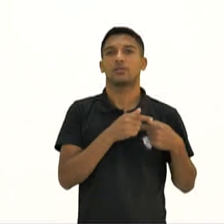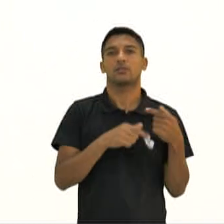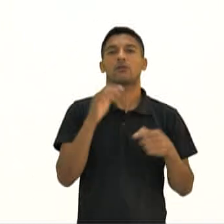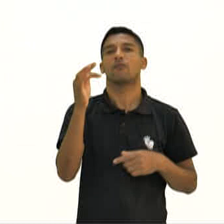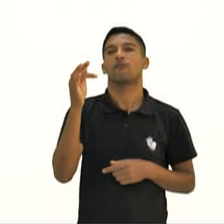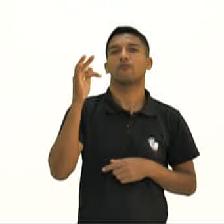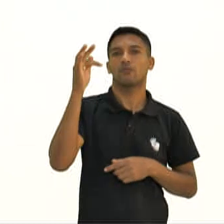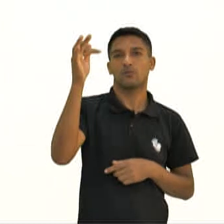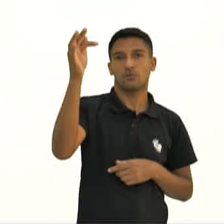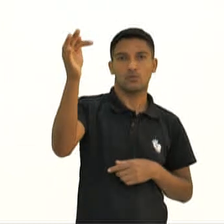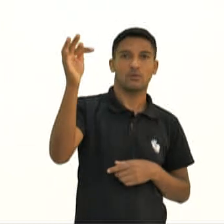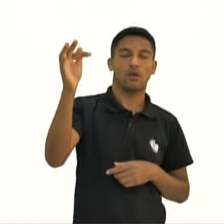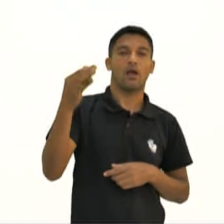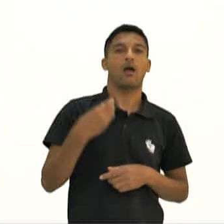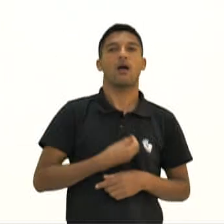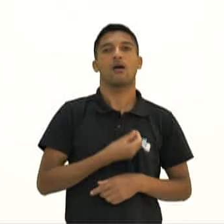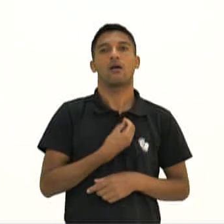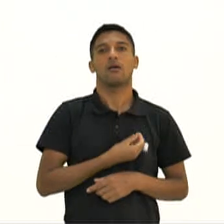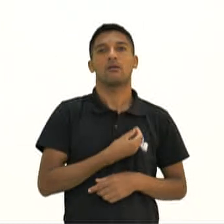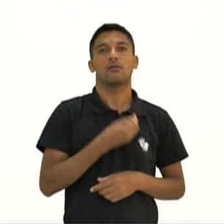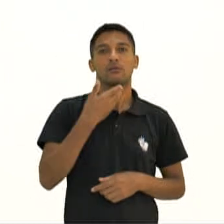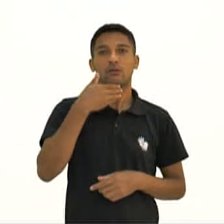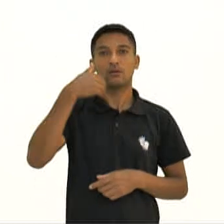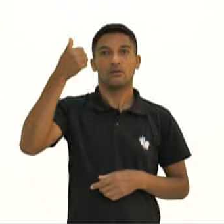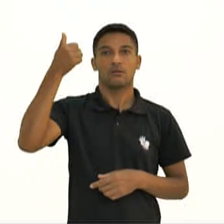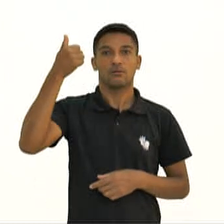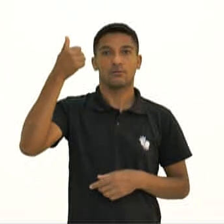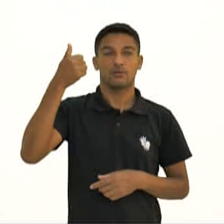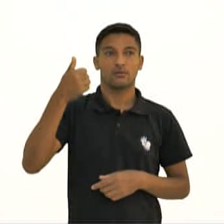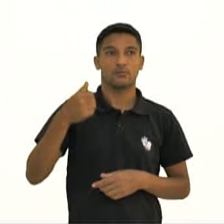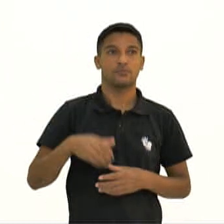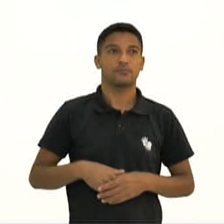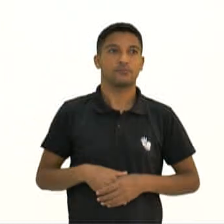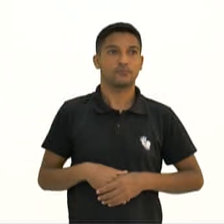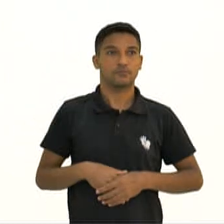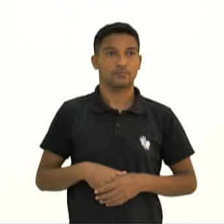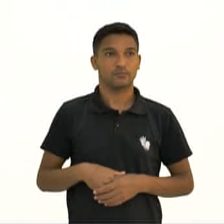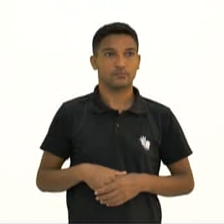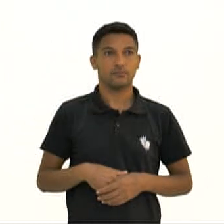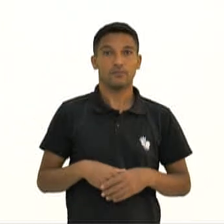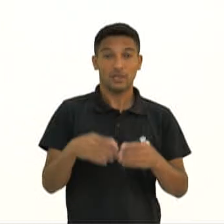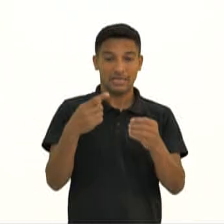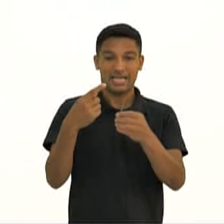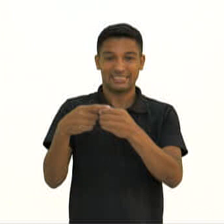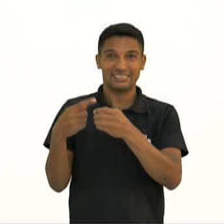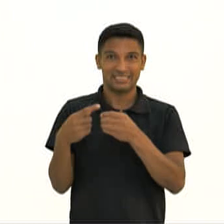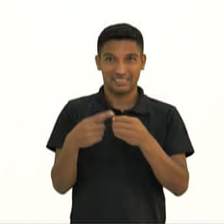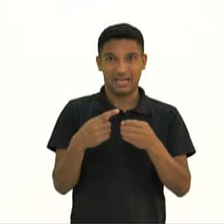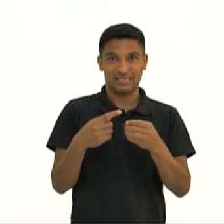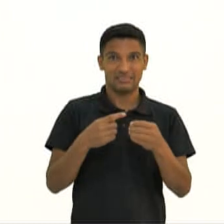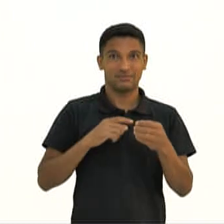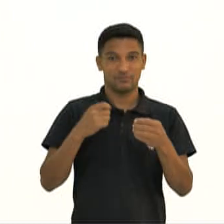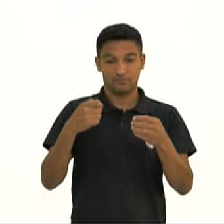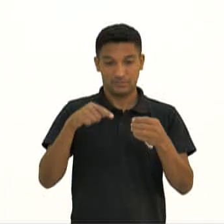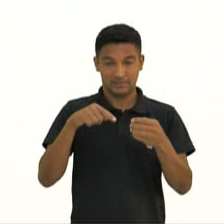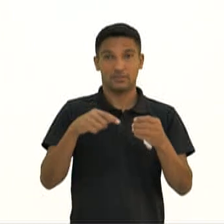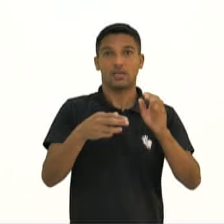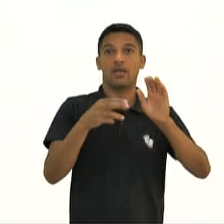as gerações que vivem ali no presente, né? Para ser sustentável, a administração da cidade deve considerar 3